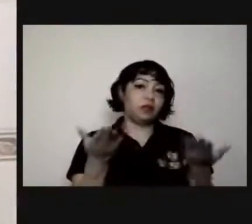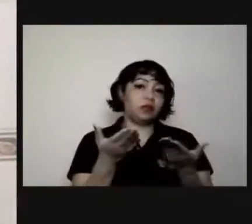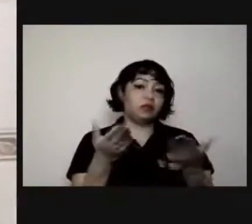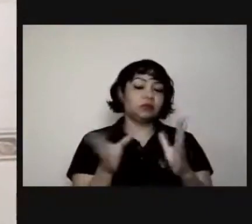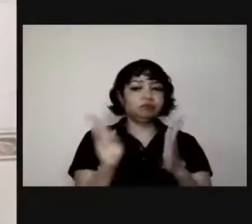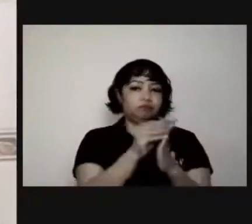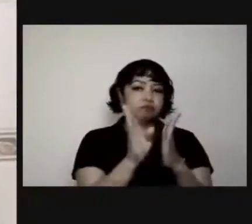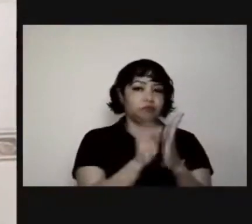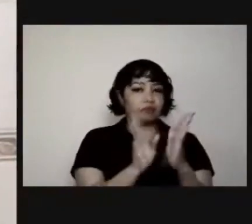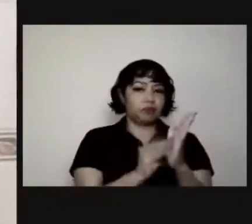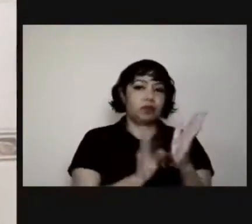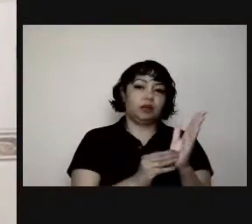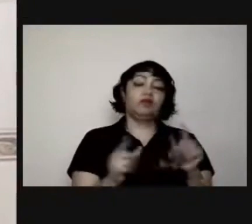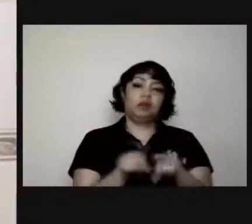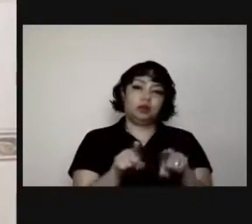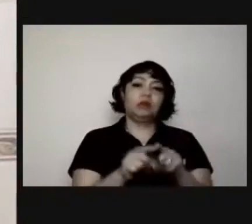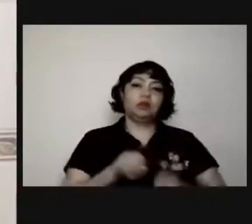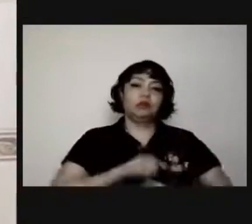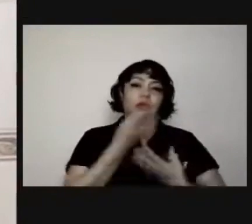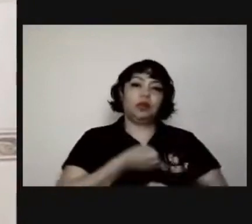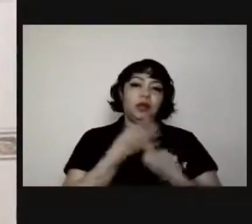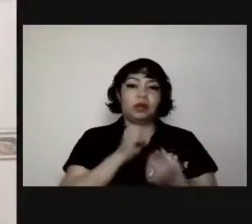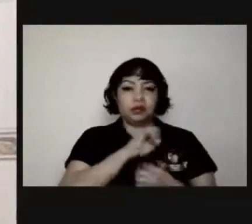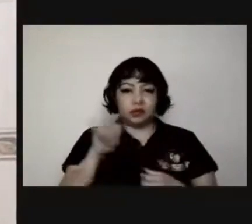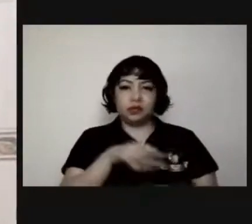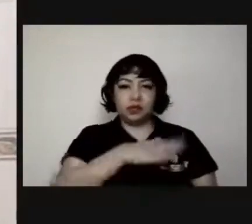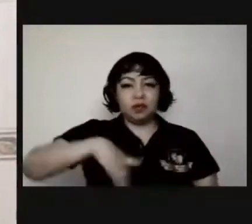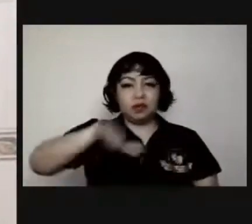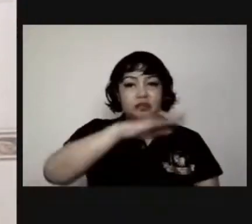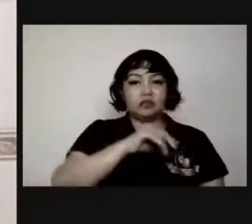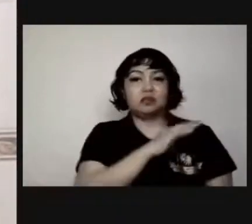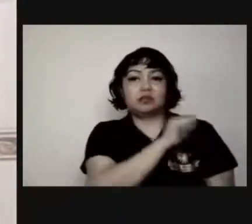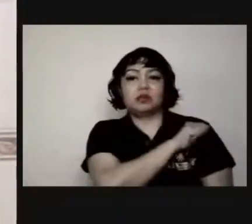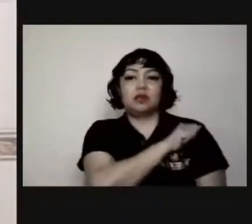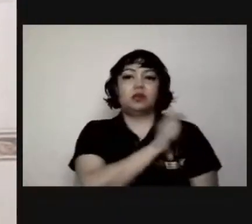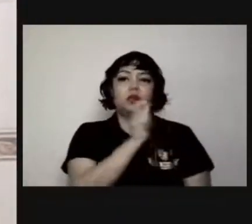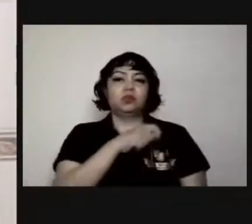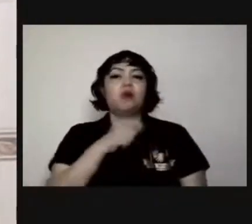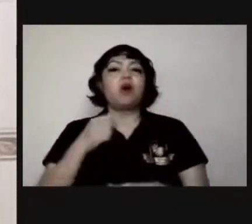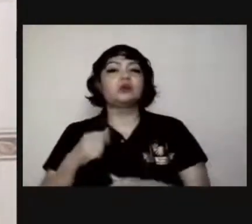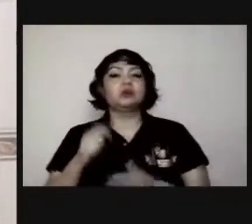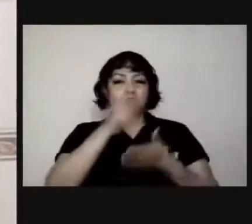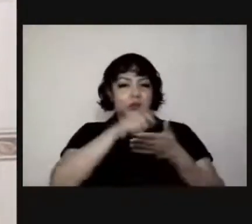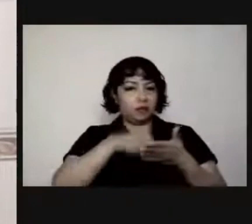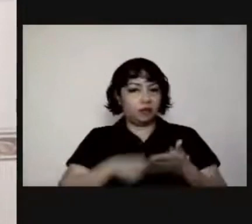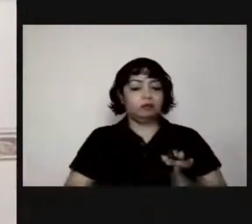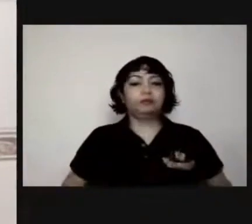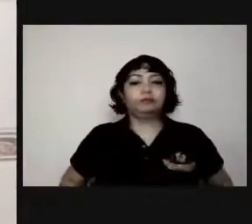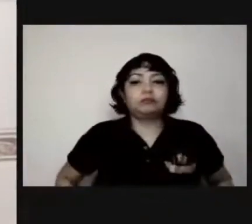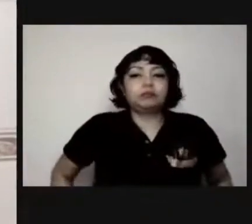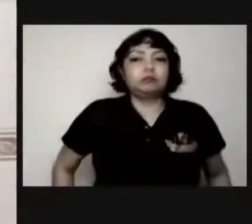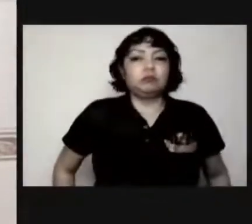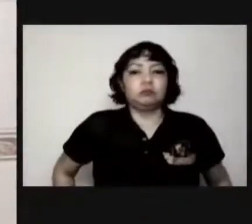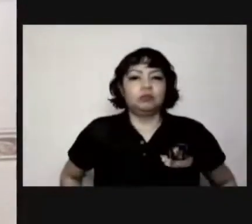incluir nos poemas que, porventura, né, esses alunos possam produzir. E